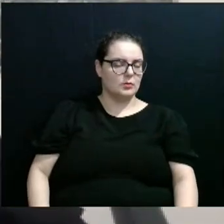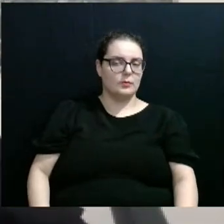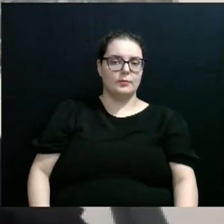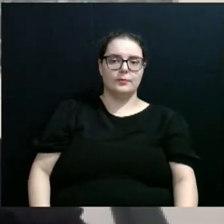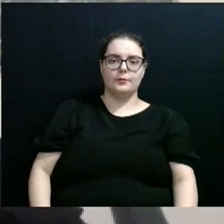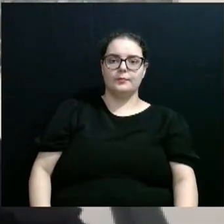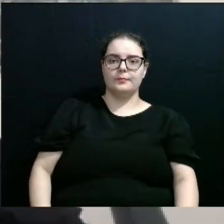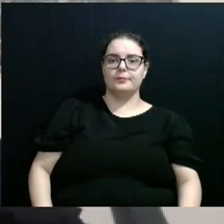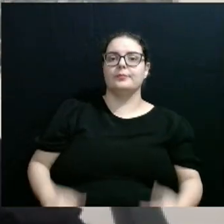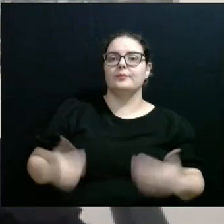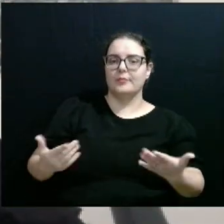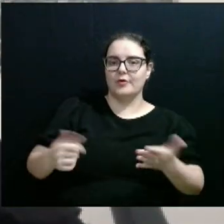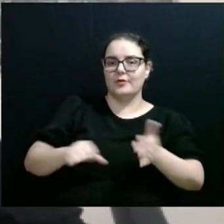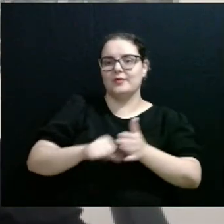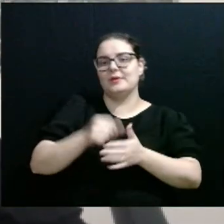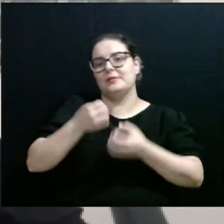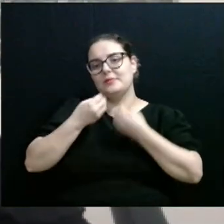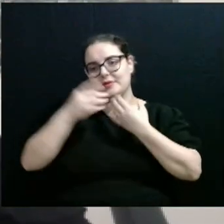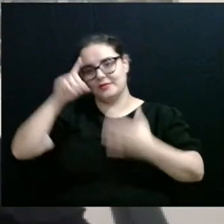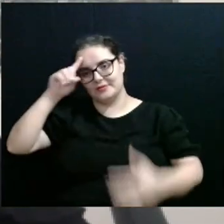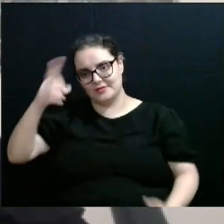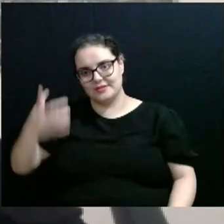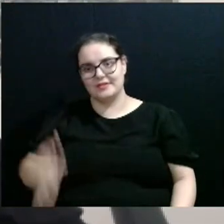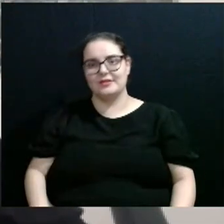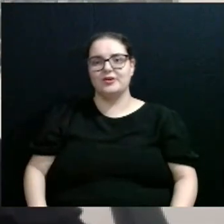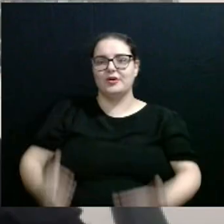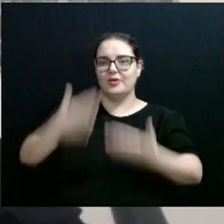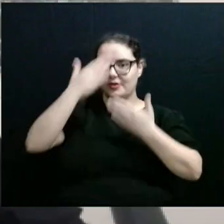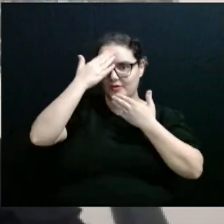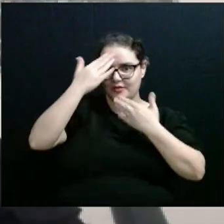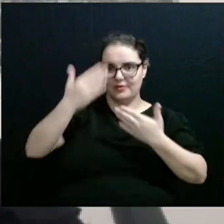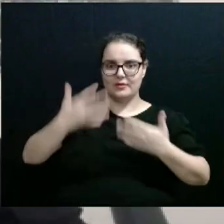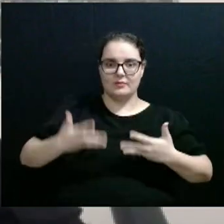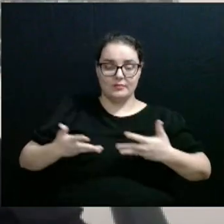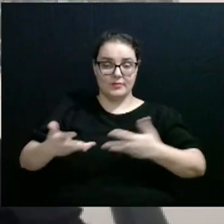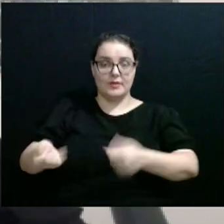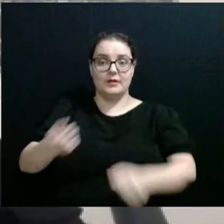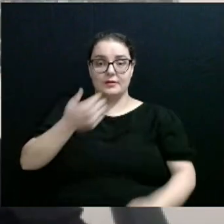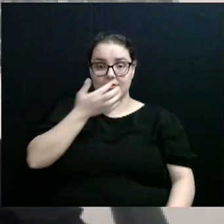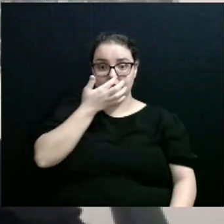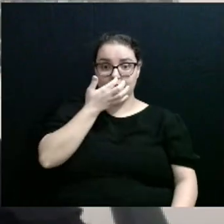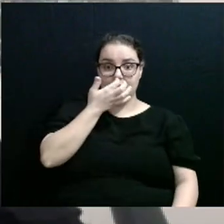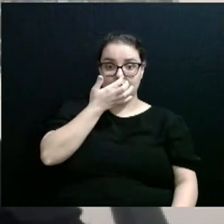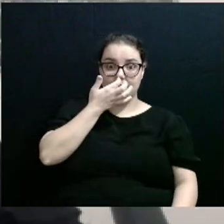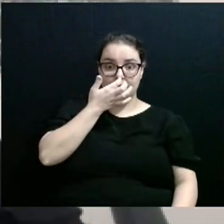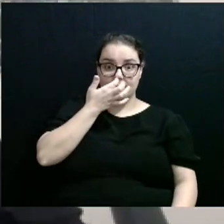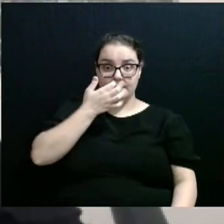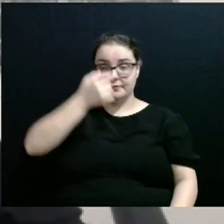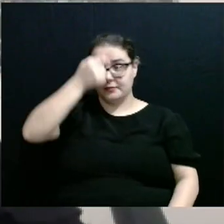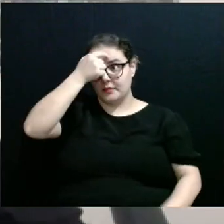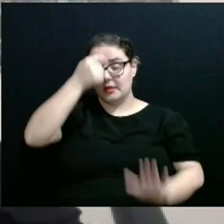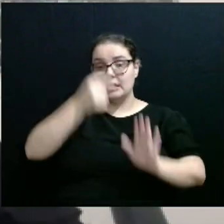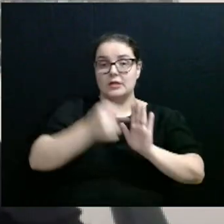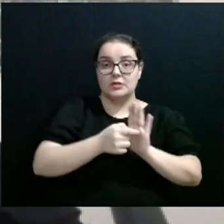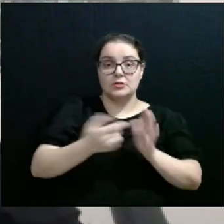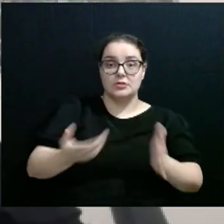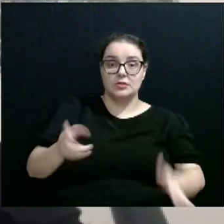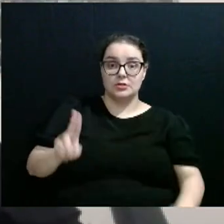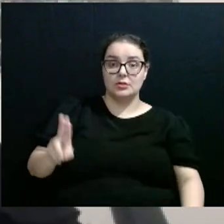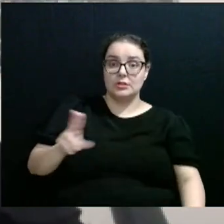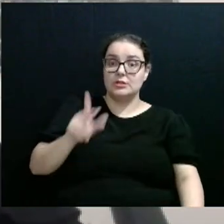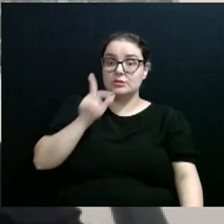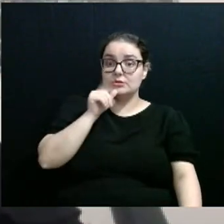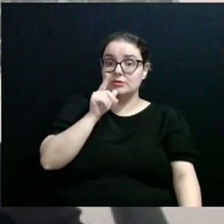Primeiramente, bom dia, obrigada pelo convite. A inteligência artificial utiliza a água